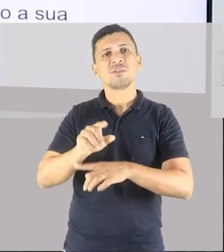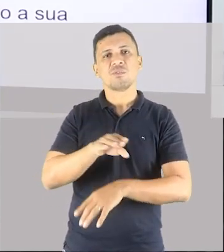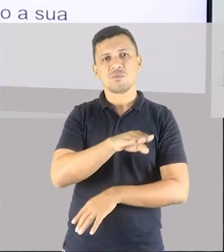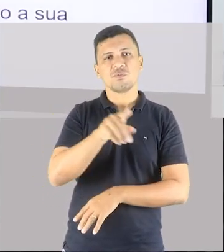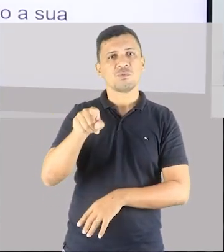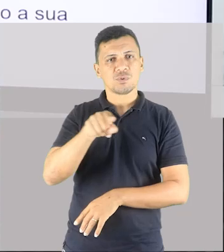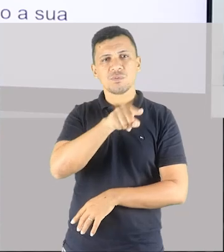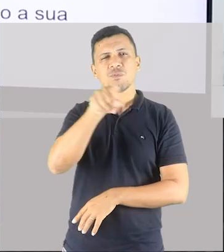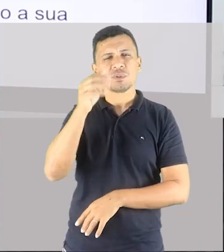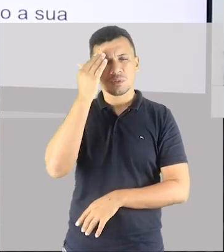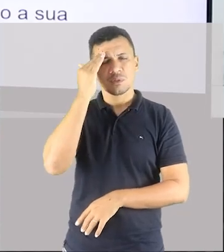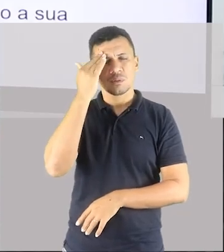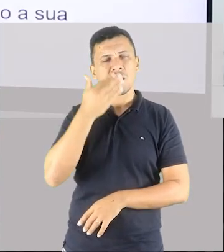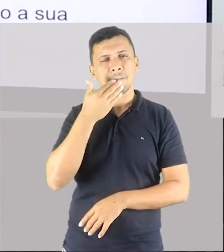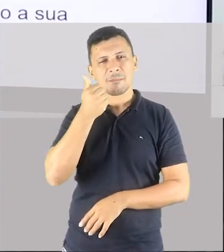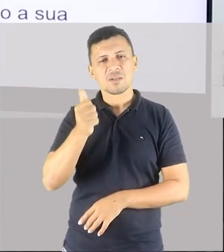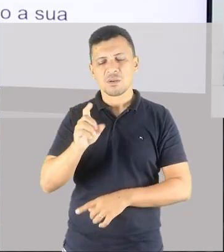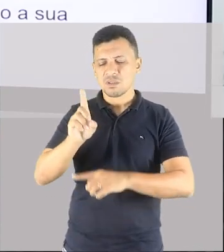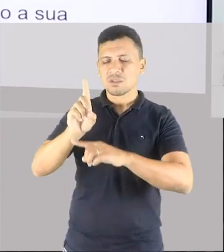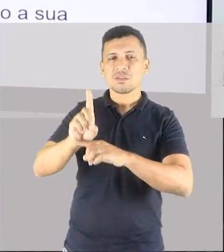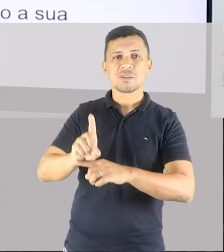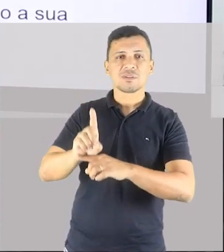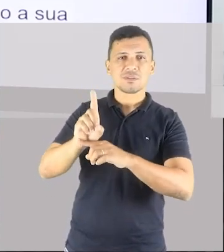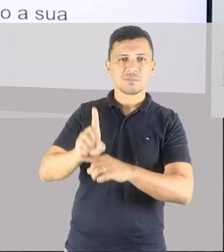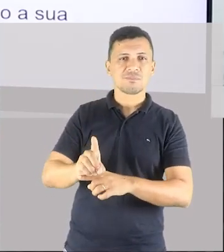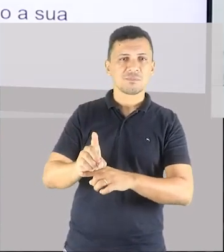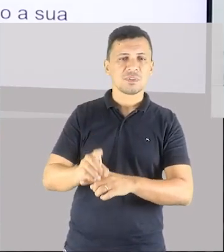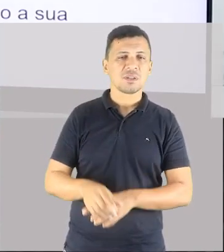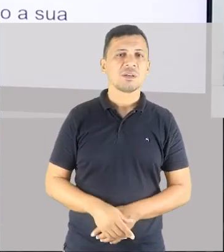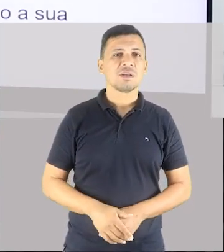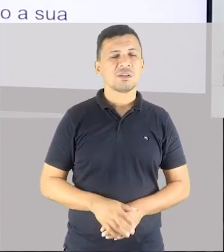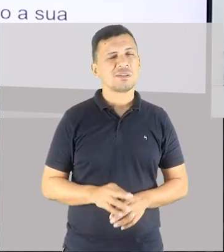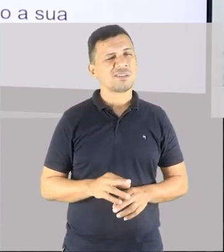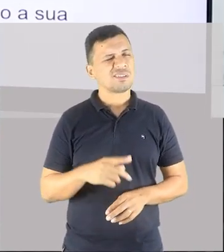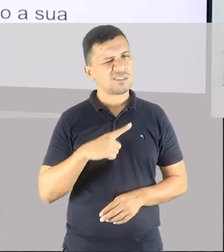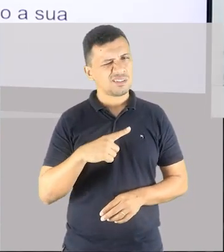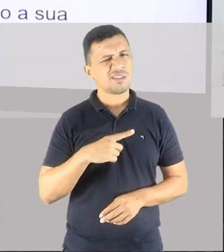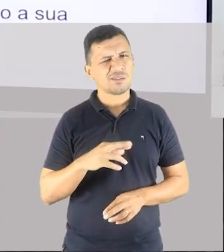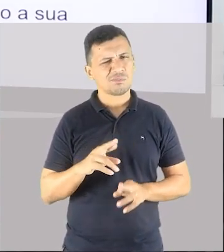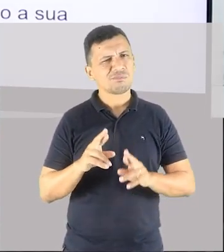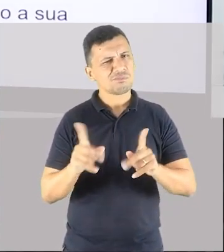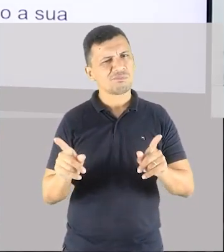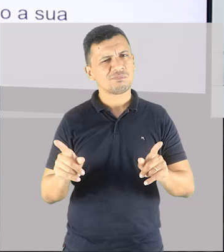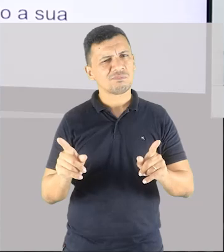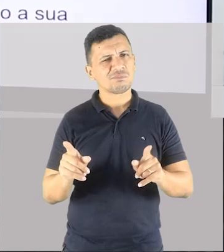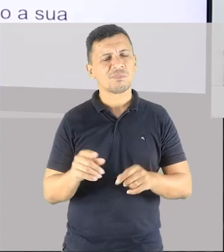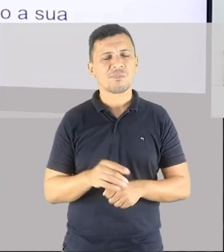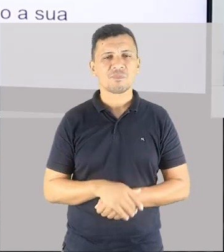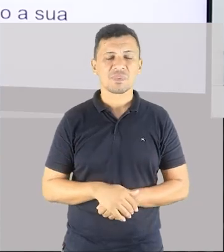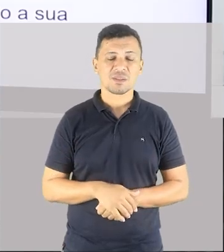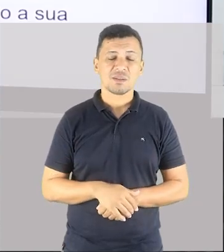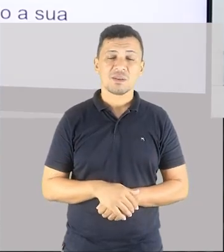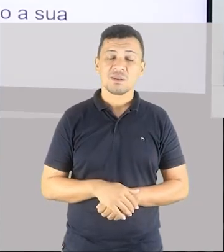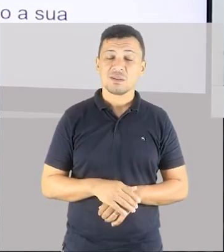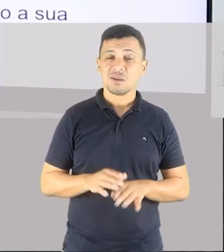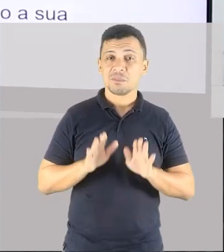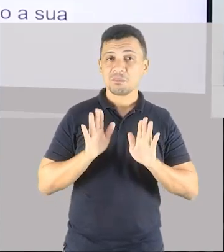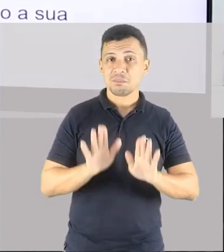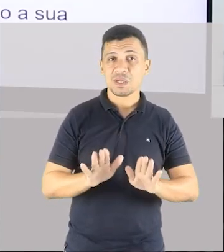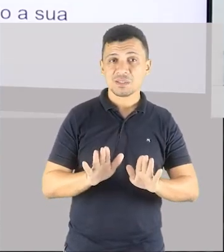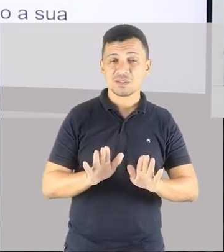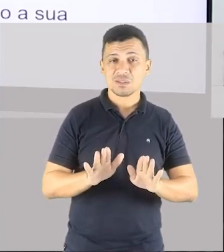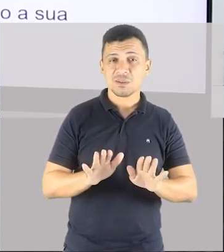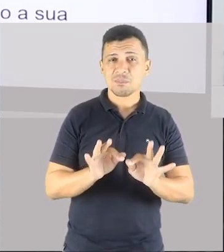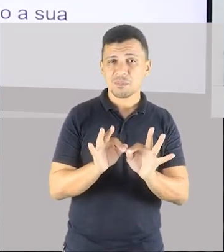entenderem, tá? Ela tem uma diferença, massa específica e densidade tem uma diferença, mas para